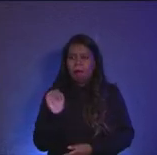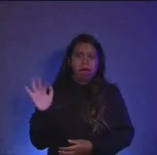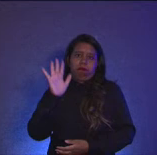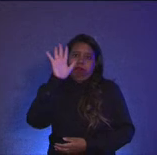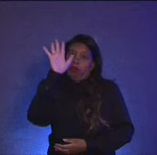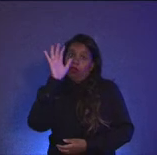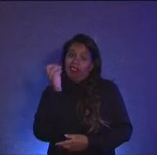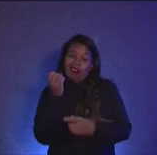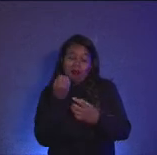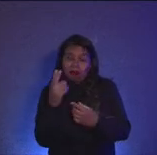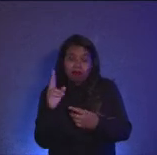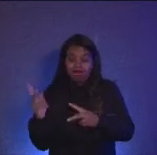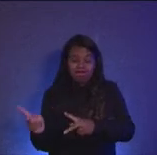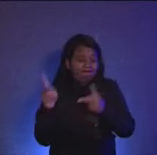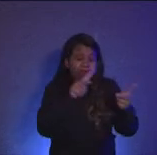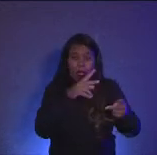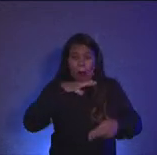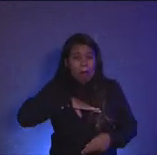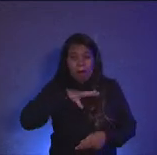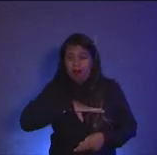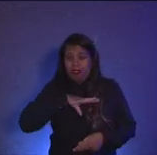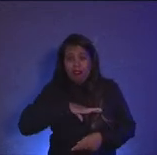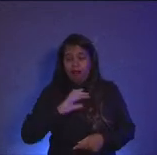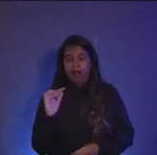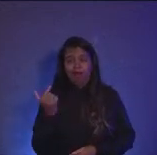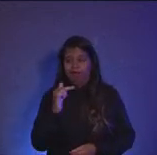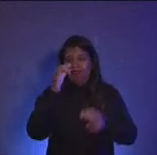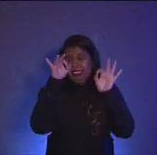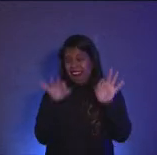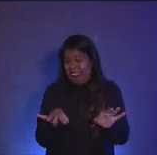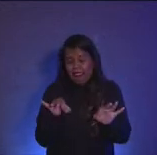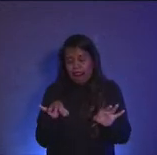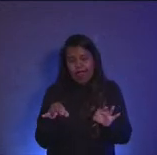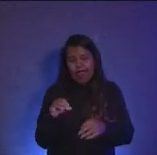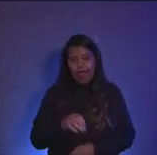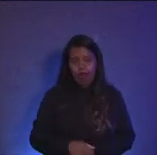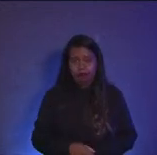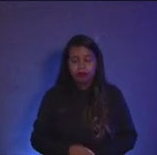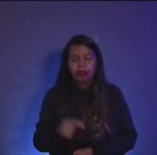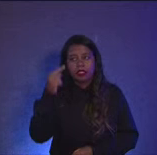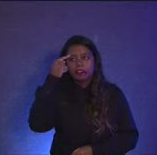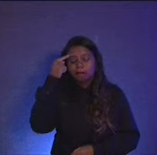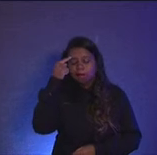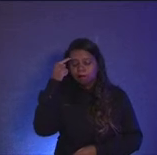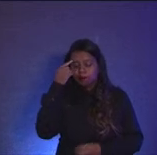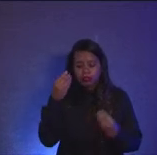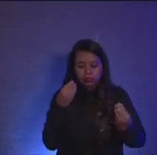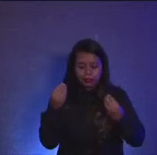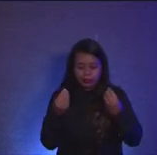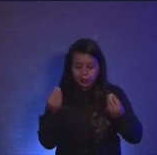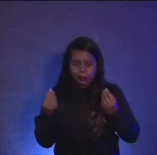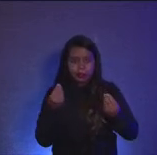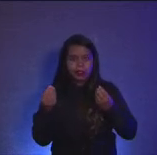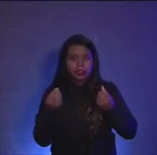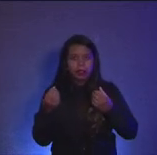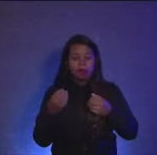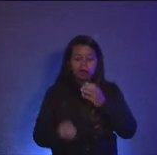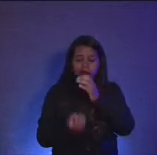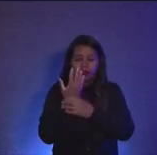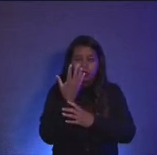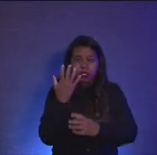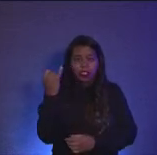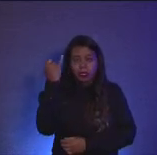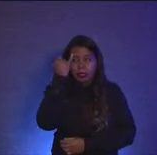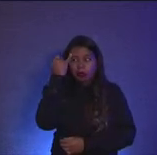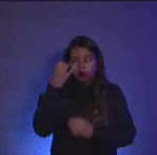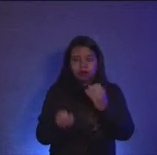precisas o suficiente em português. Então, a gente se reuniu com o nosso time de tecnologia e pensou em um jeito de a gente fazer uma ferramenta própria. A